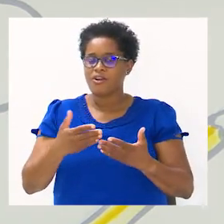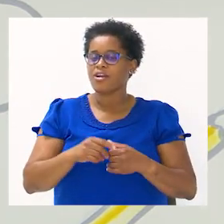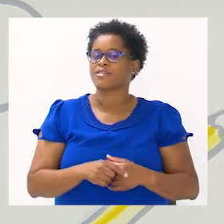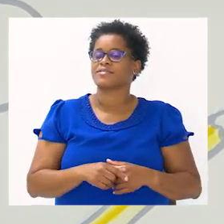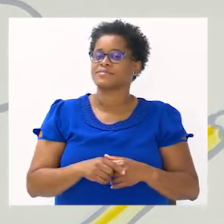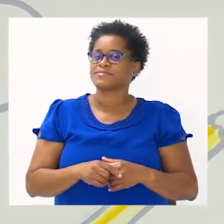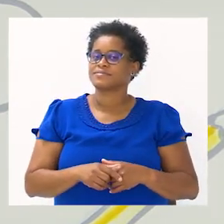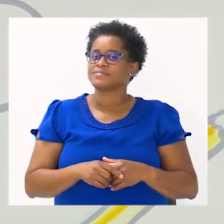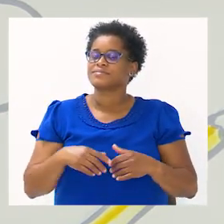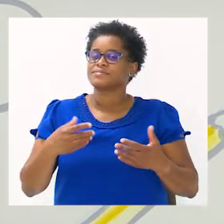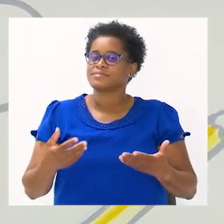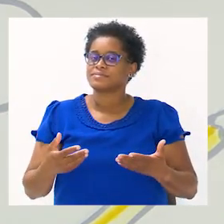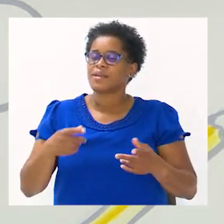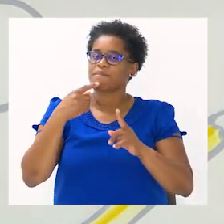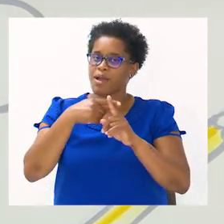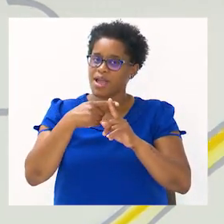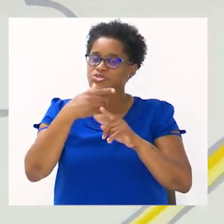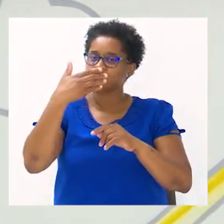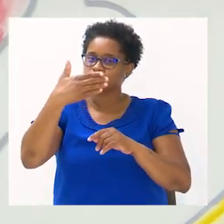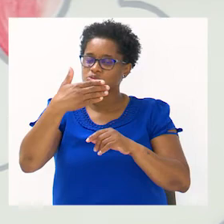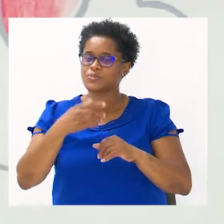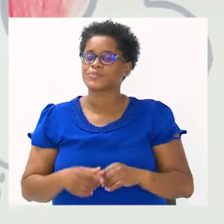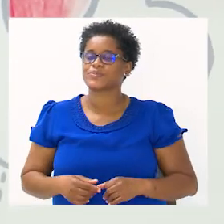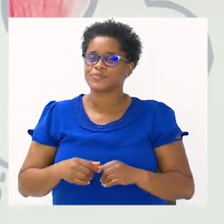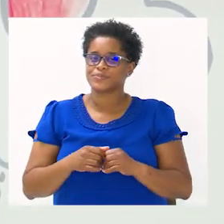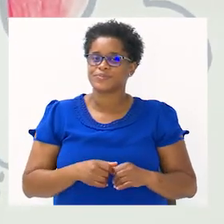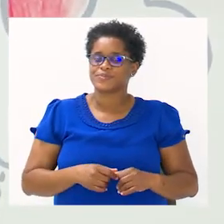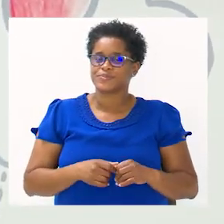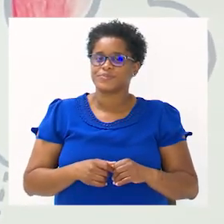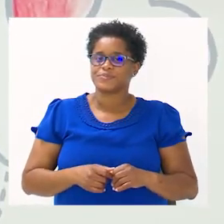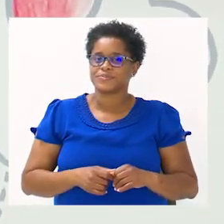para mais 1.